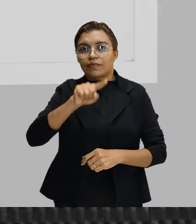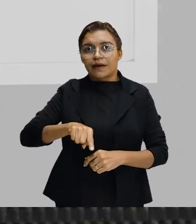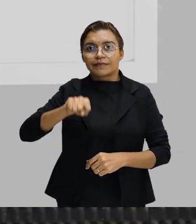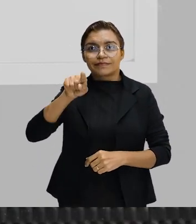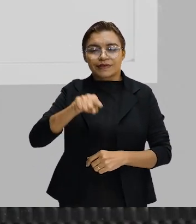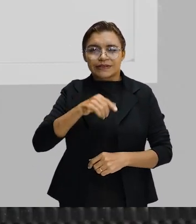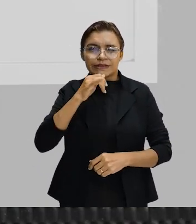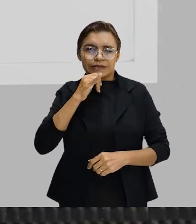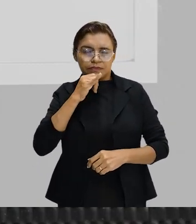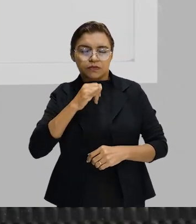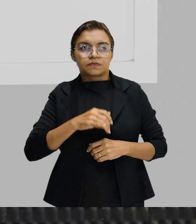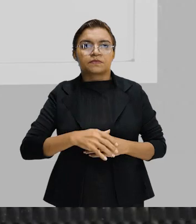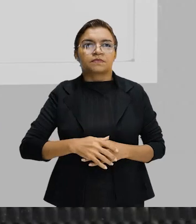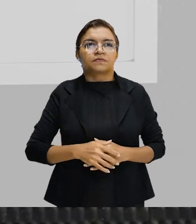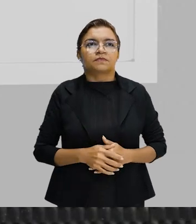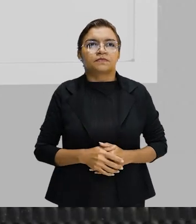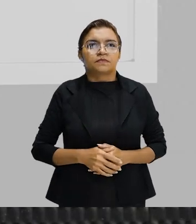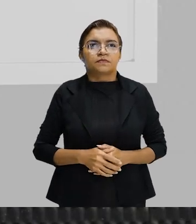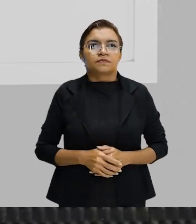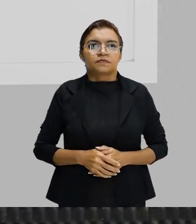certo? Por exemplo,